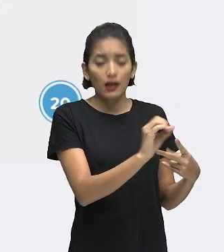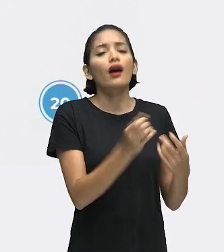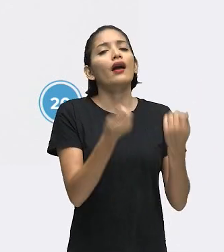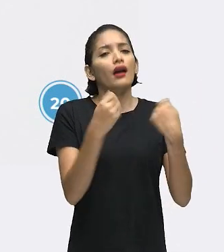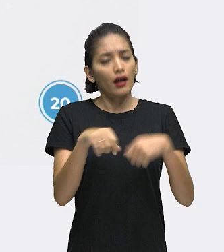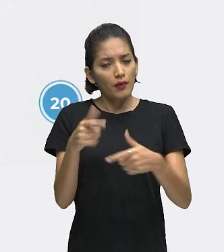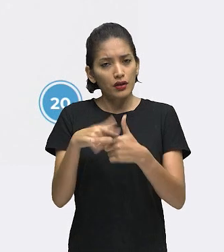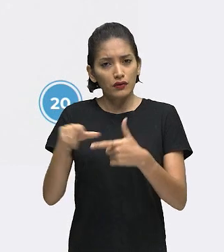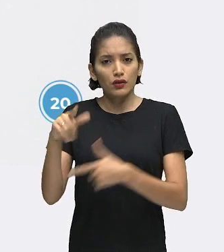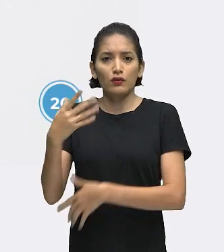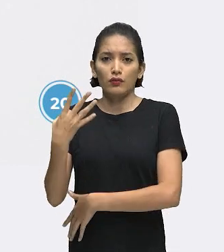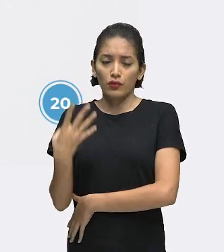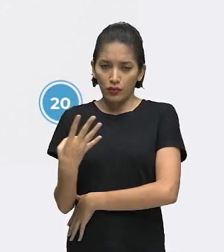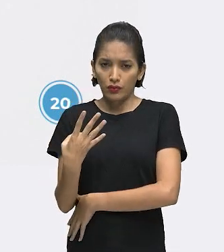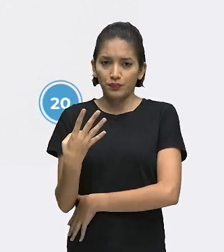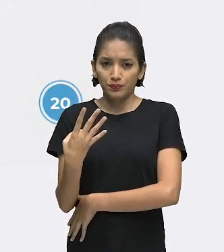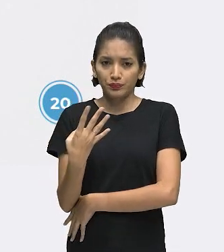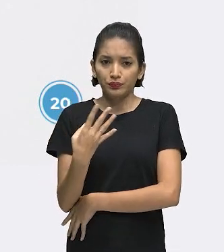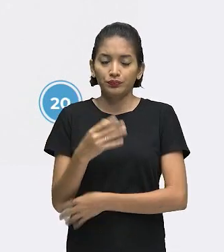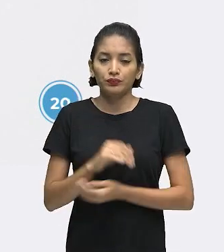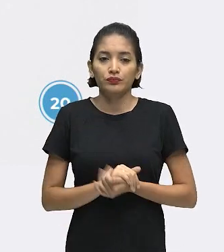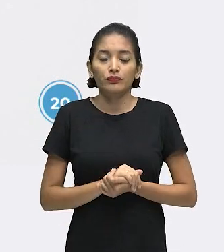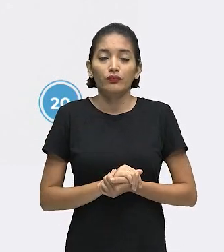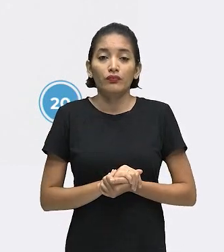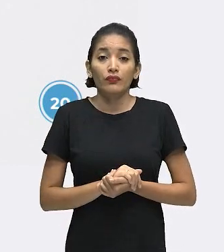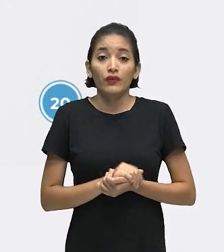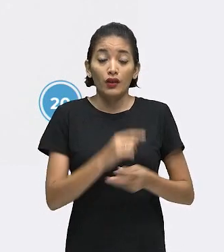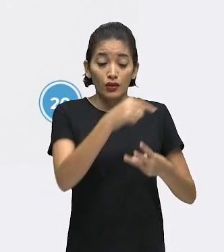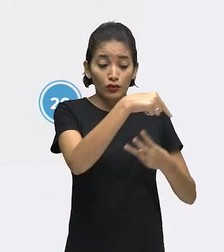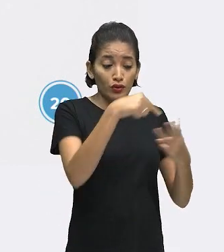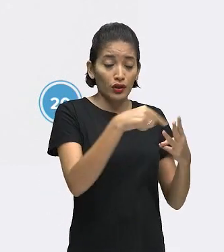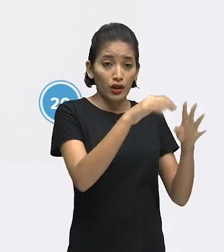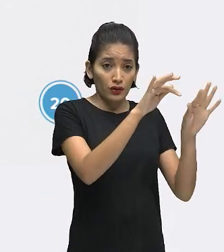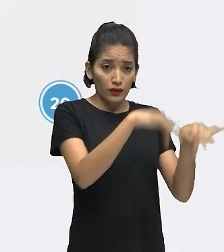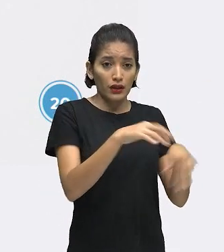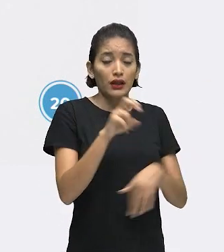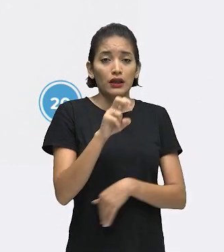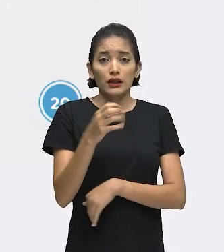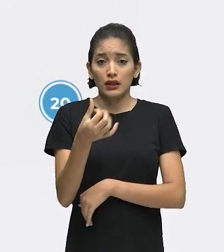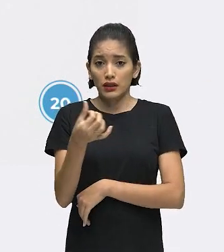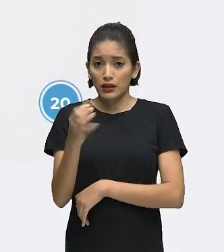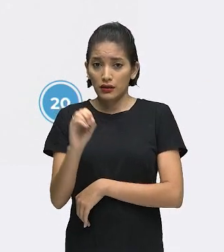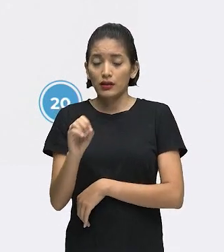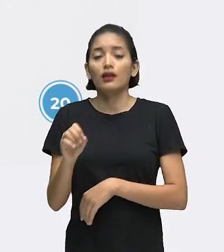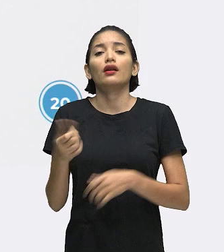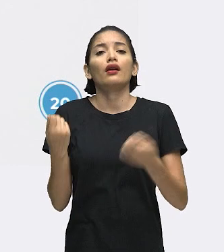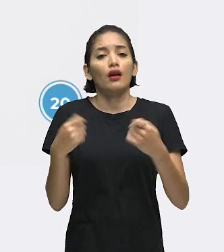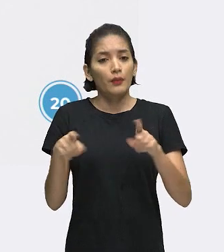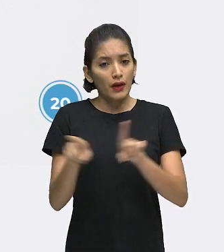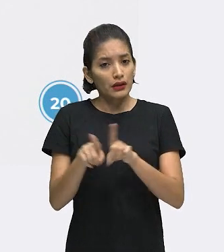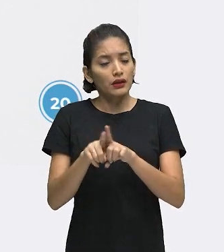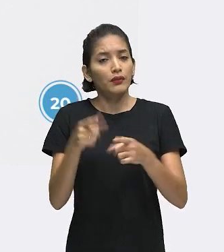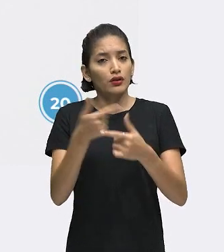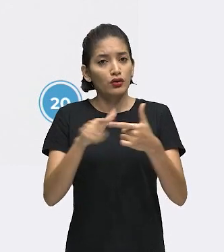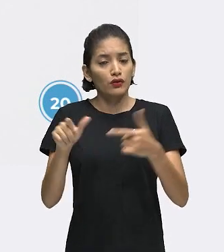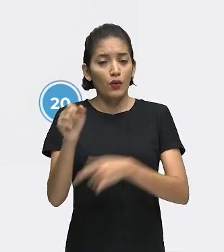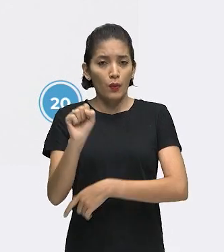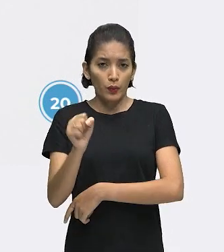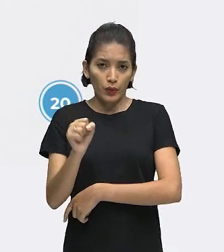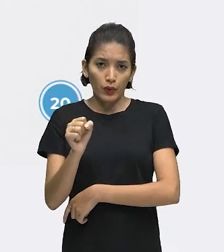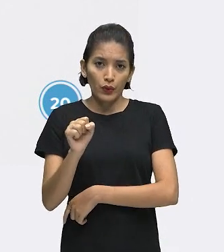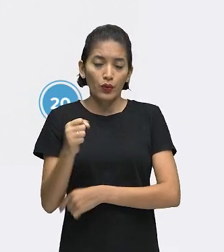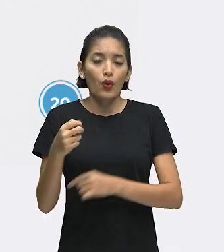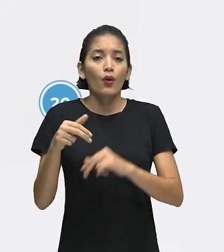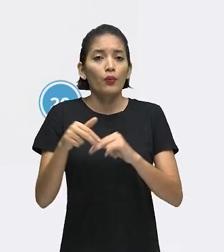por 4. E os 3 últimos, 560, é divisível por 8, por isso que esse